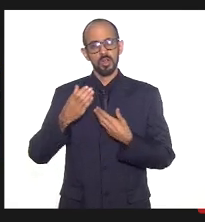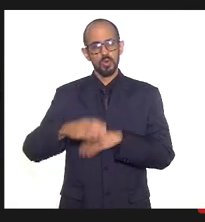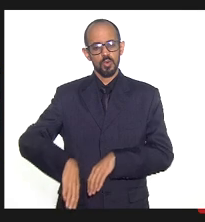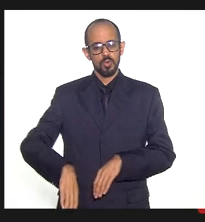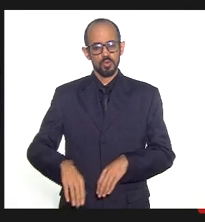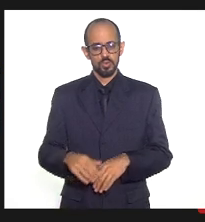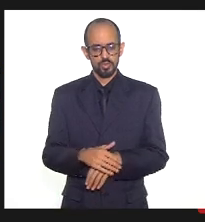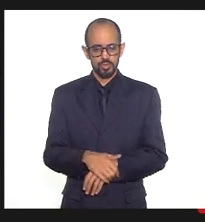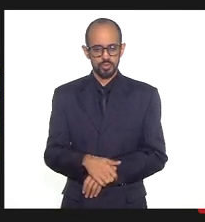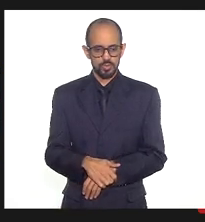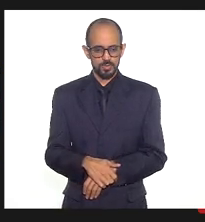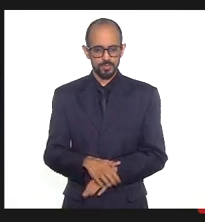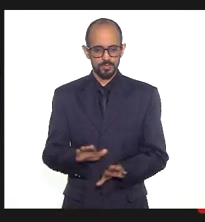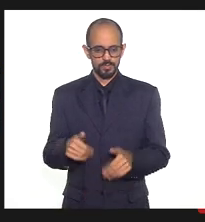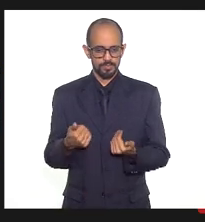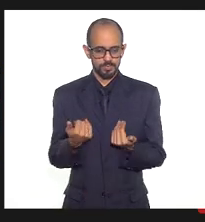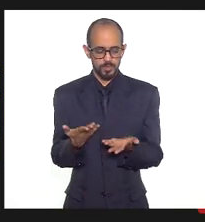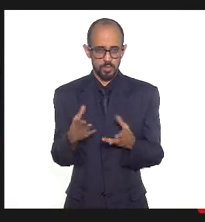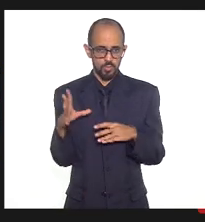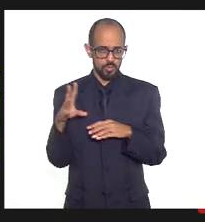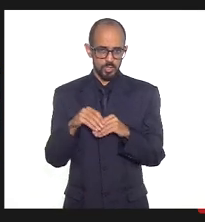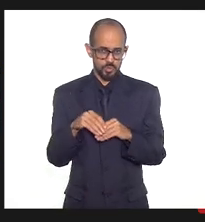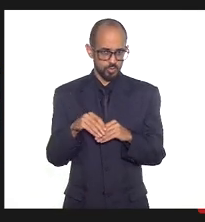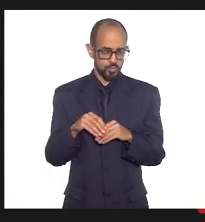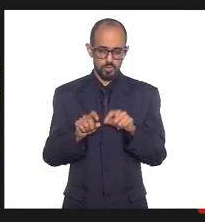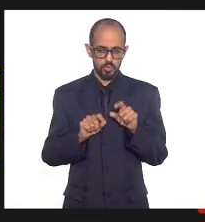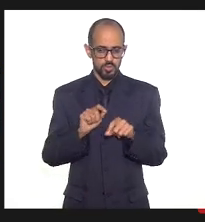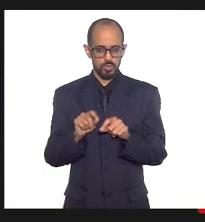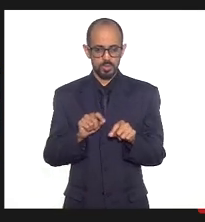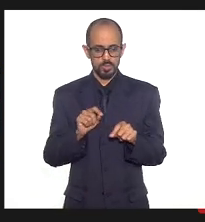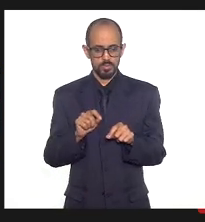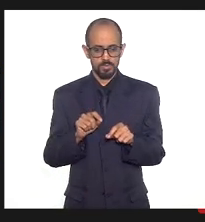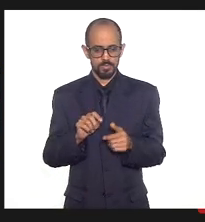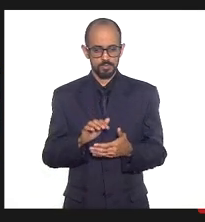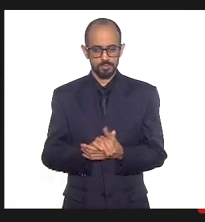concursos públicos. Então, em síntese,